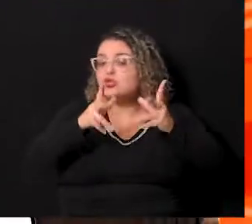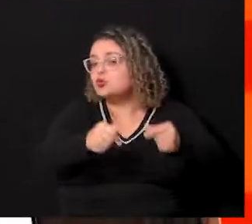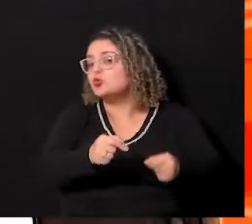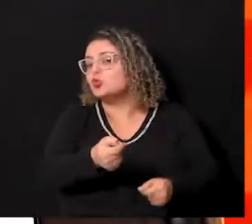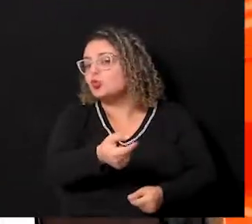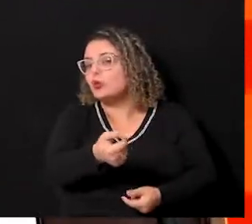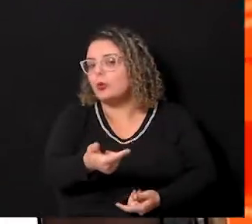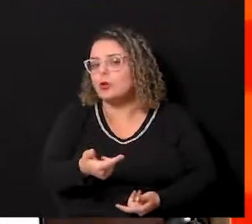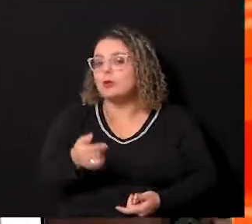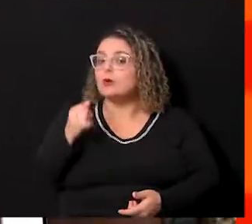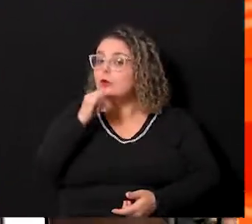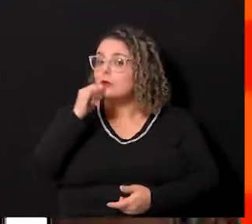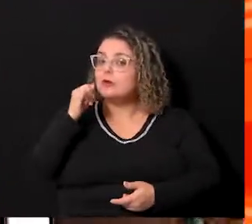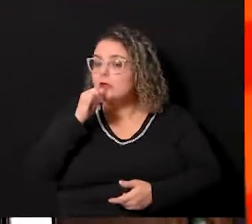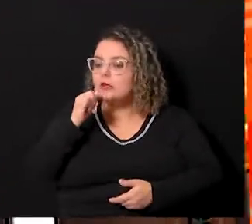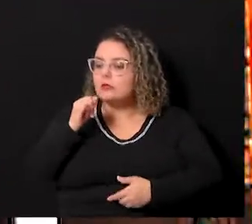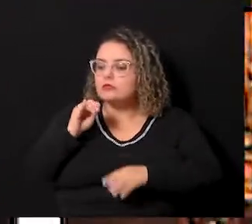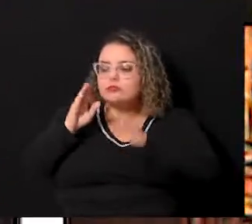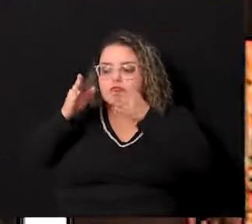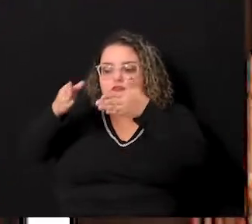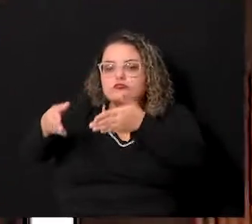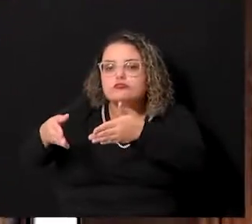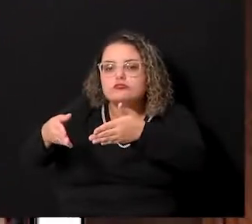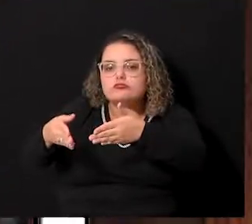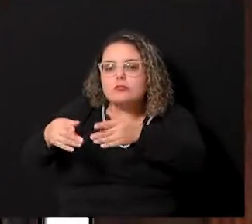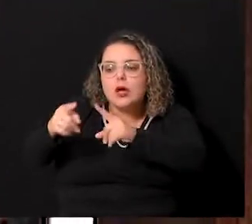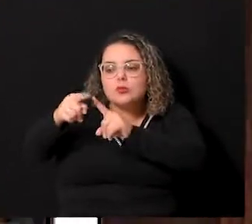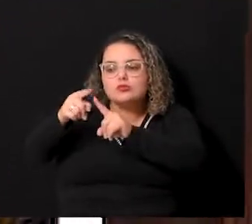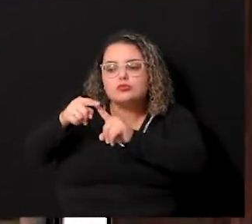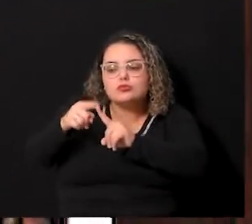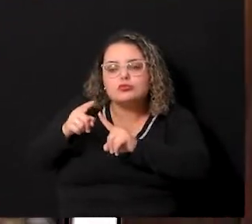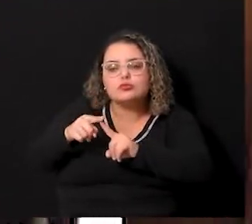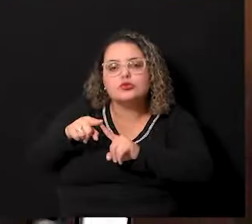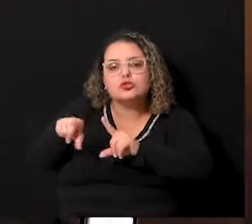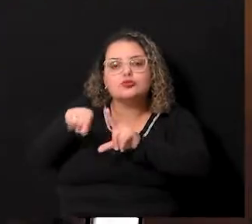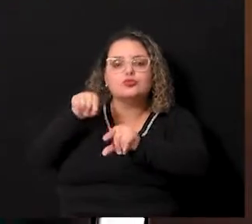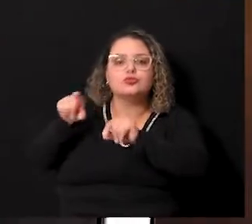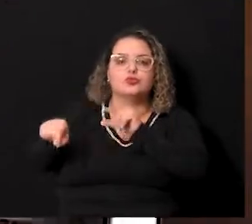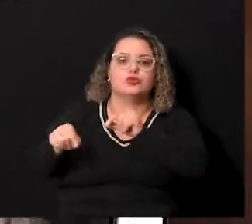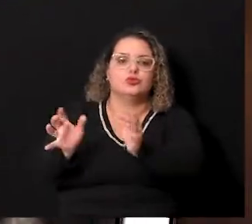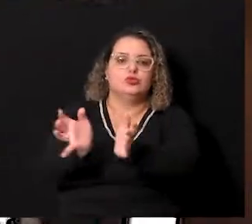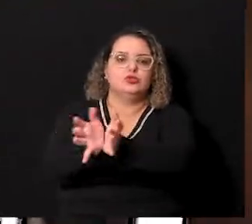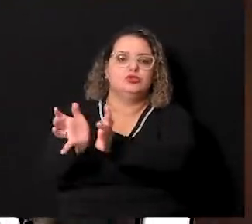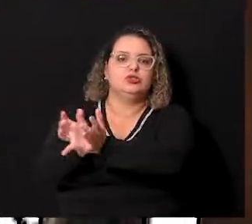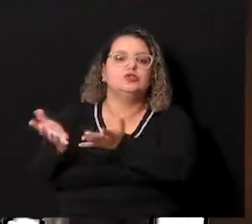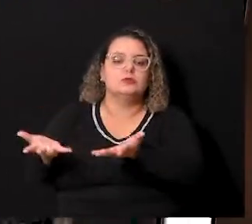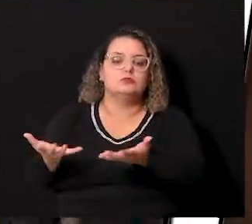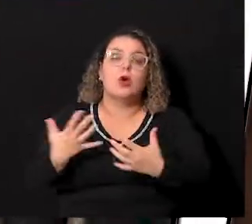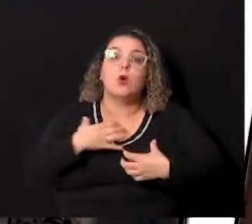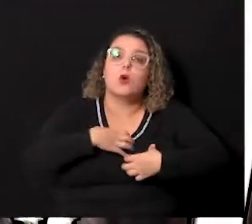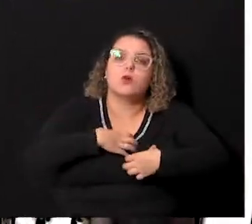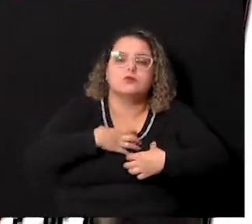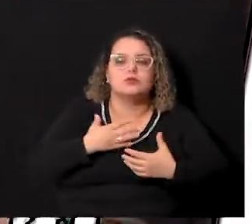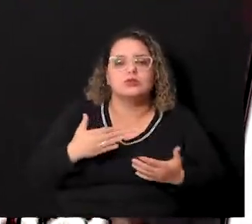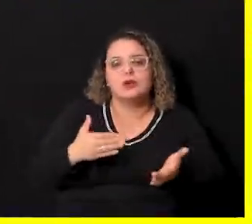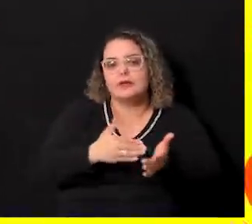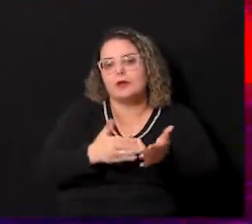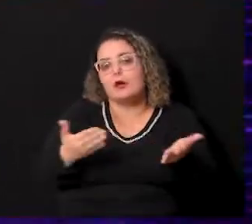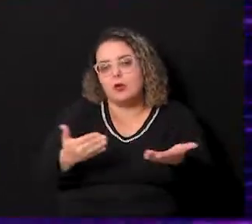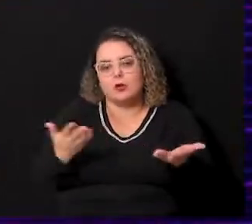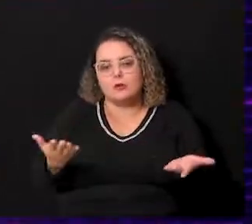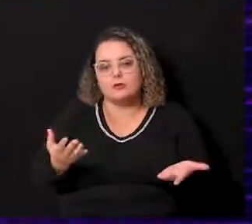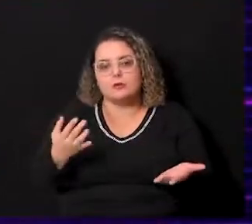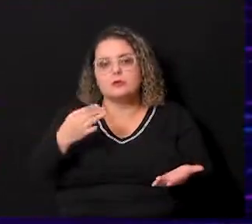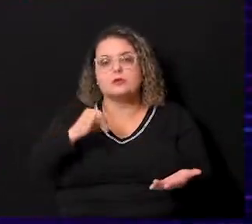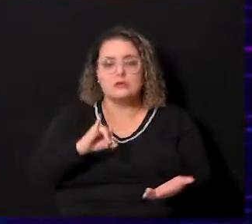mais de tudo, e o italiano é um pouquinho mais fiel. Essa é a minha opinião, é o que eu senti, pelo menos até